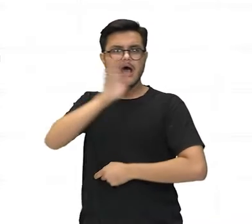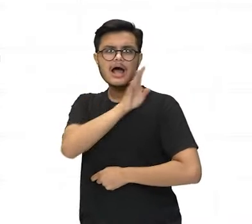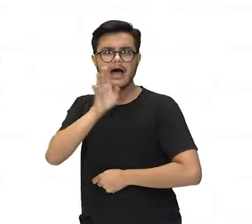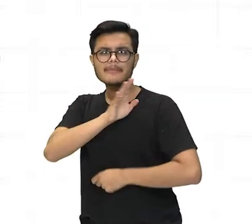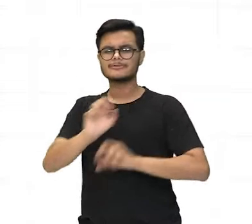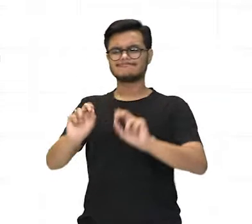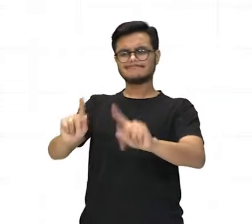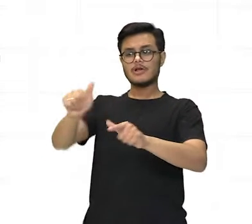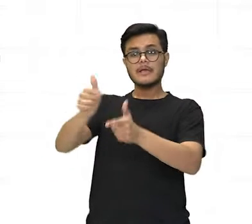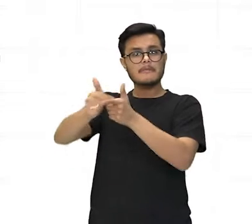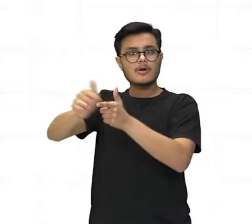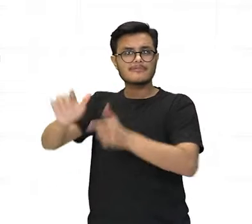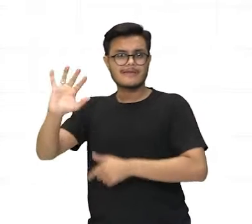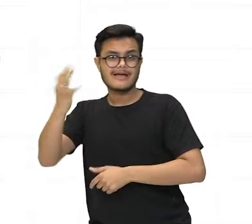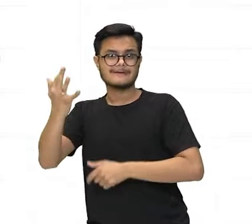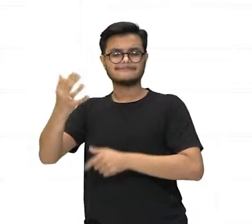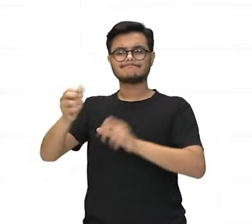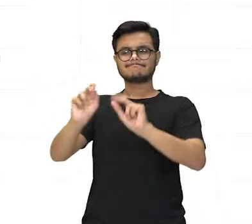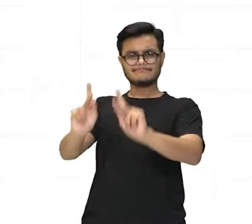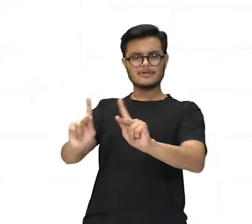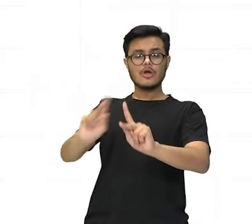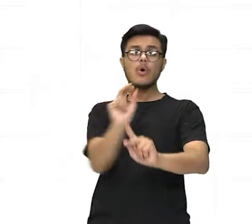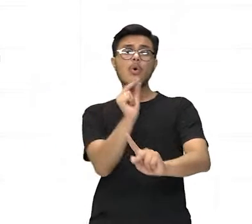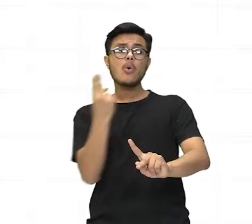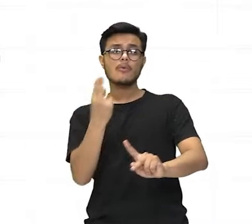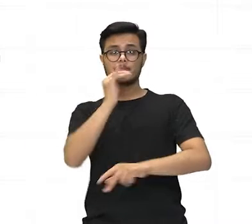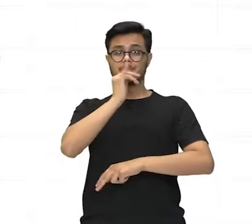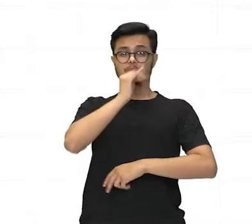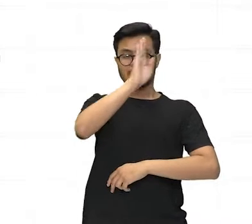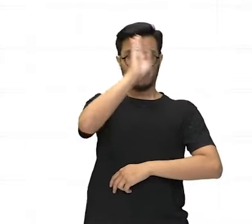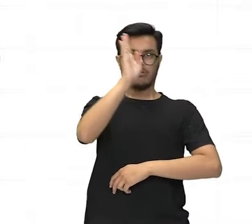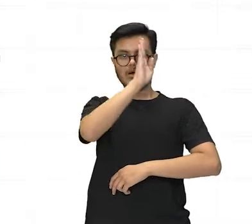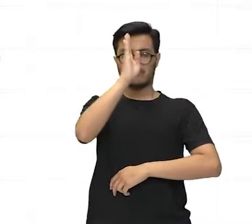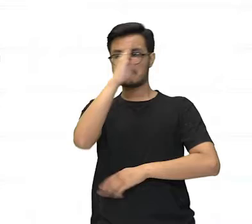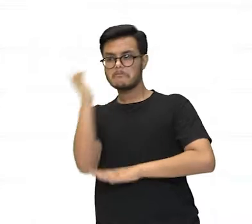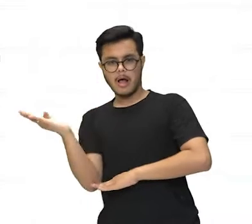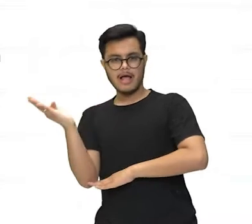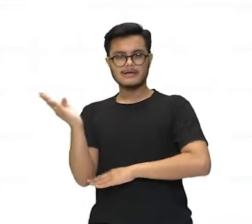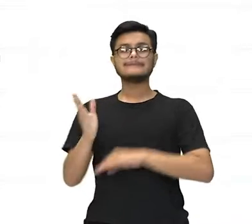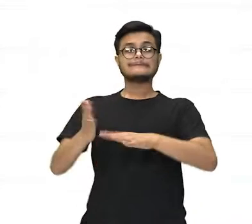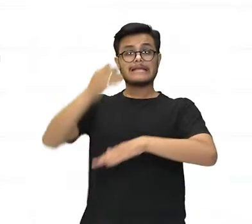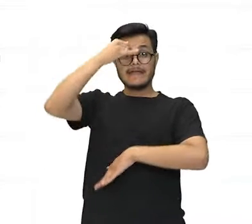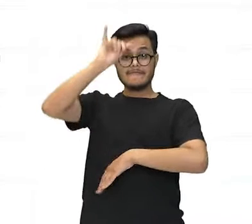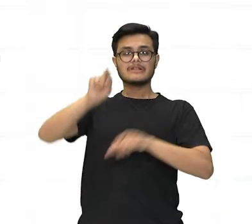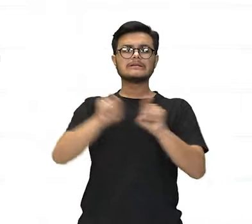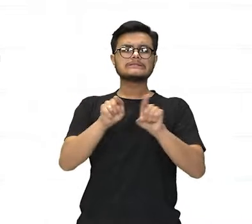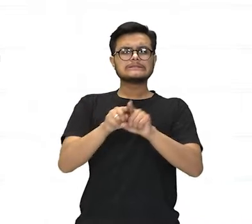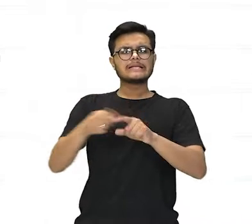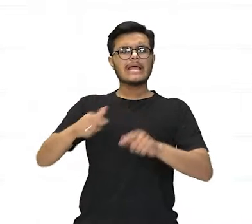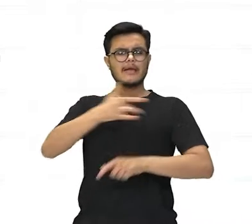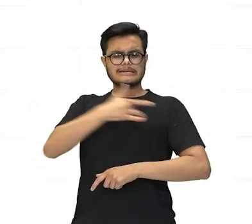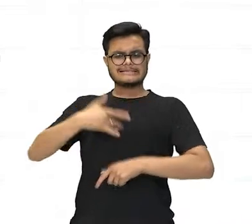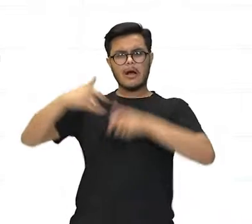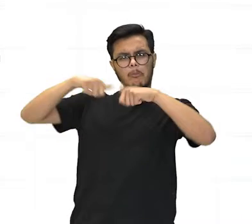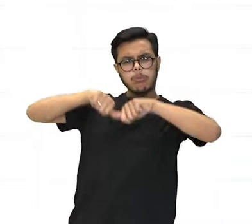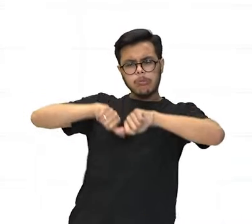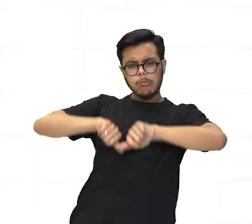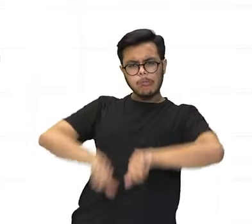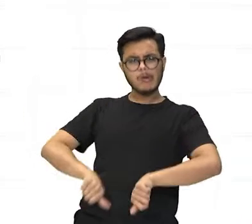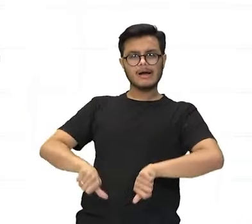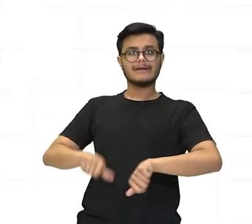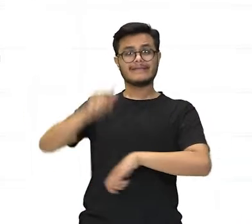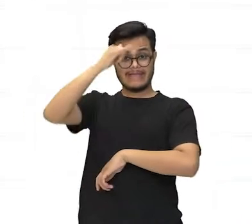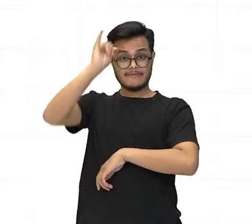após o acidente ou mal súbito, que visam a evitar o agravamento do problema até